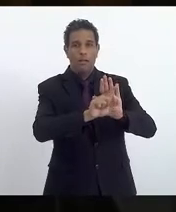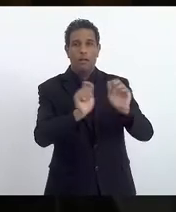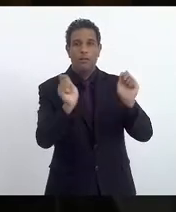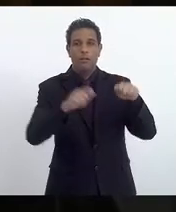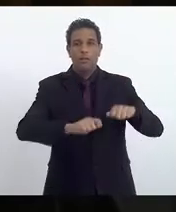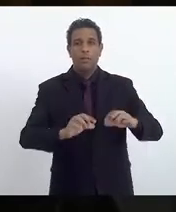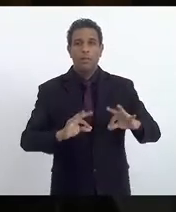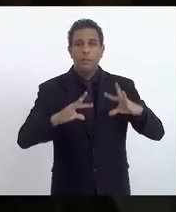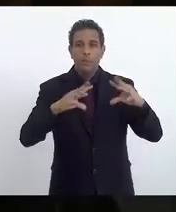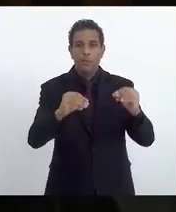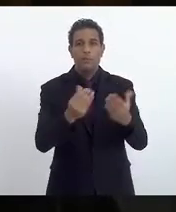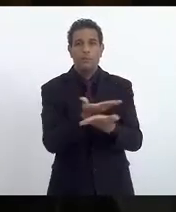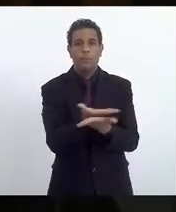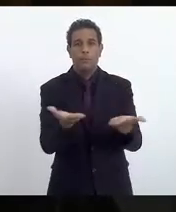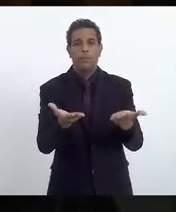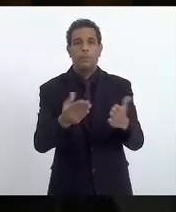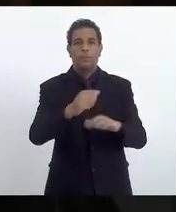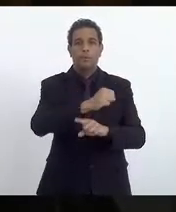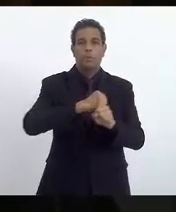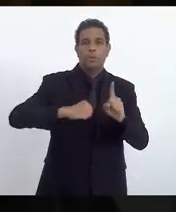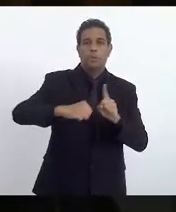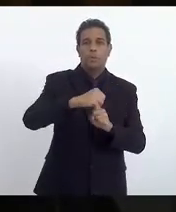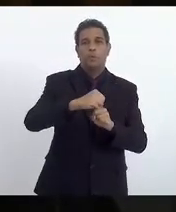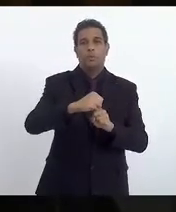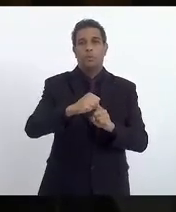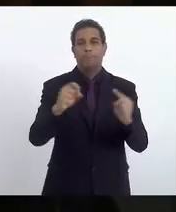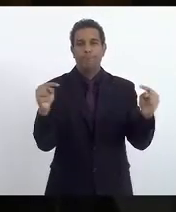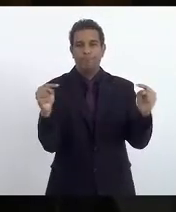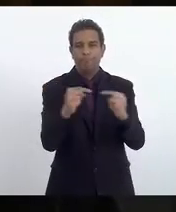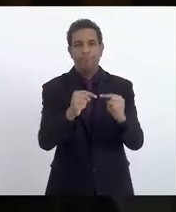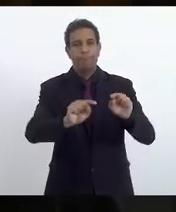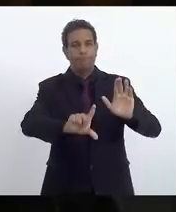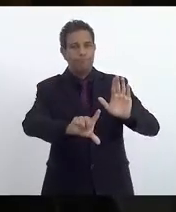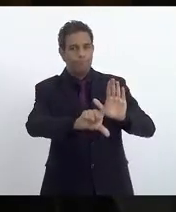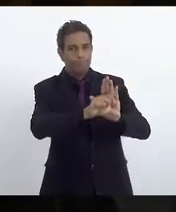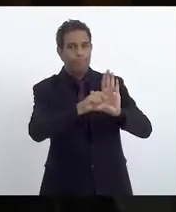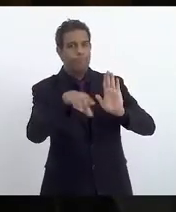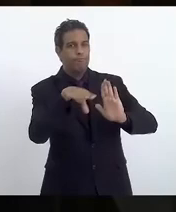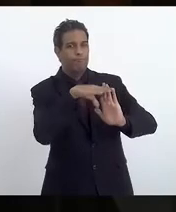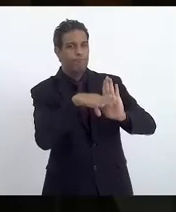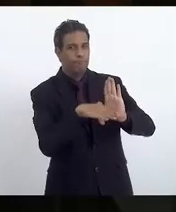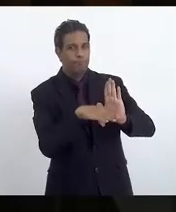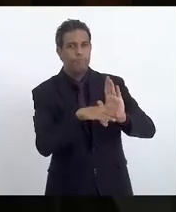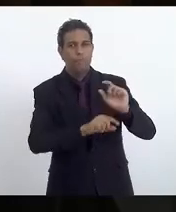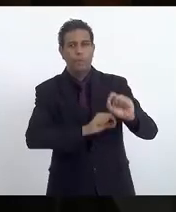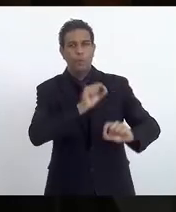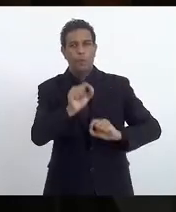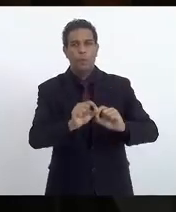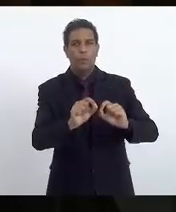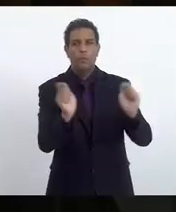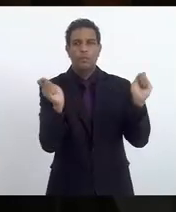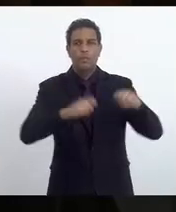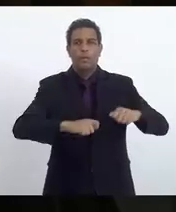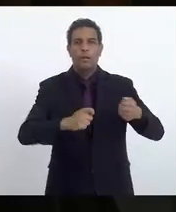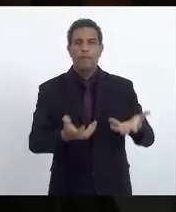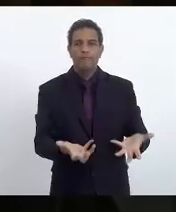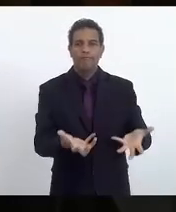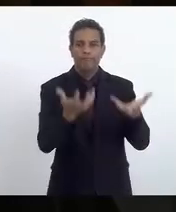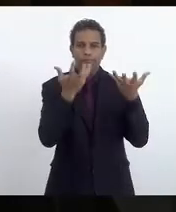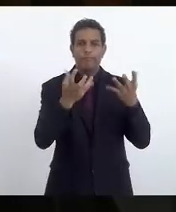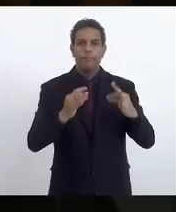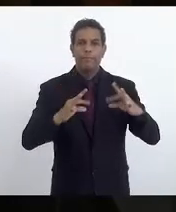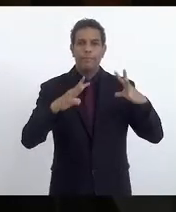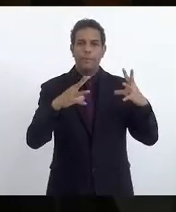inativos como determina a lei mas até agora não chegou ao bolso